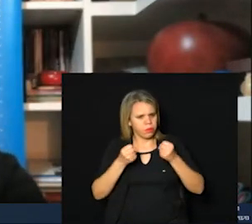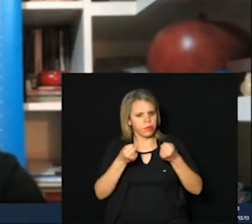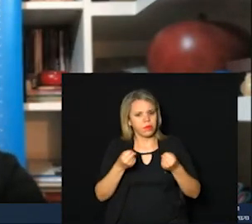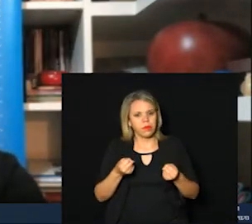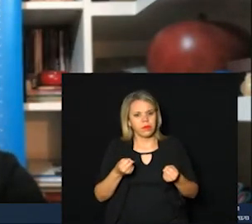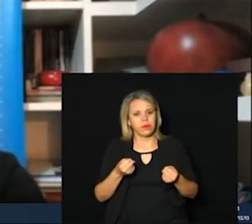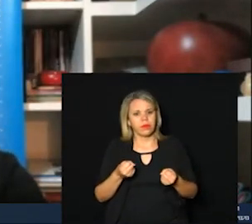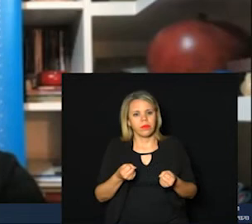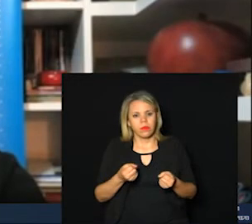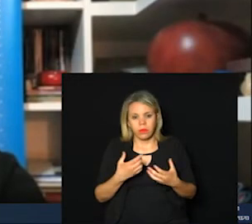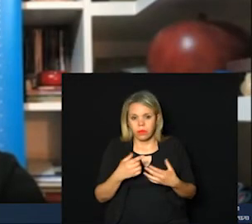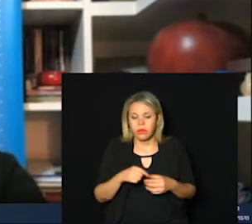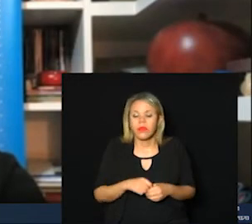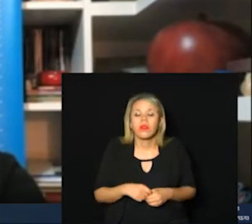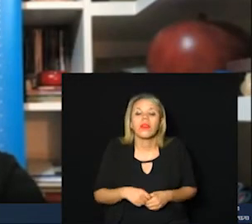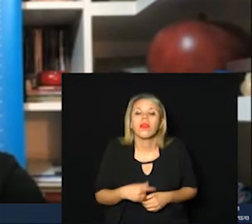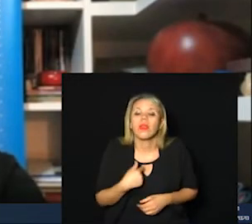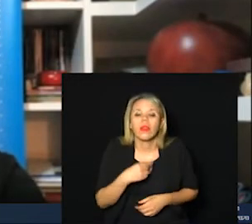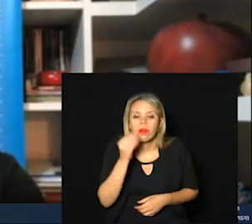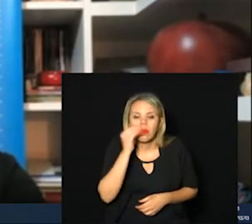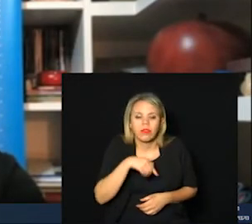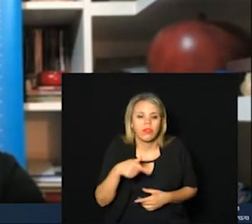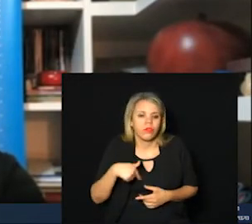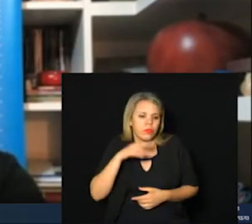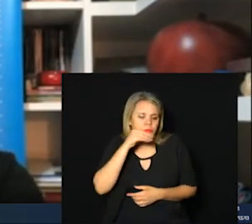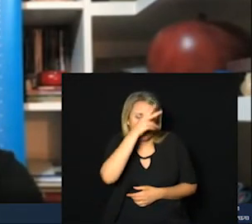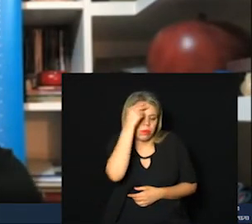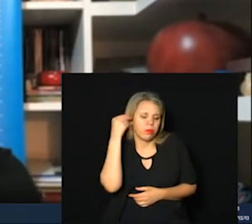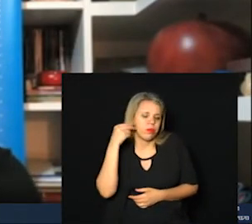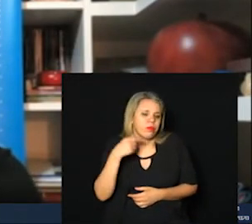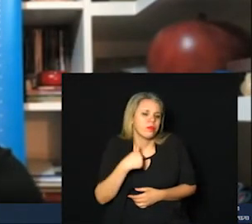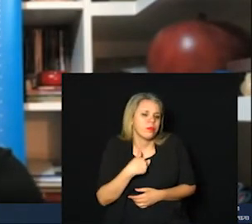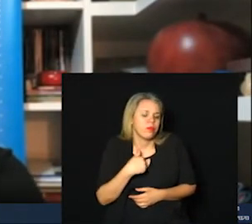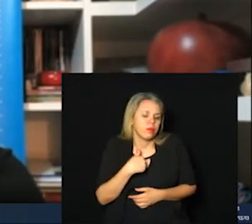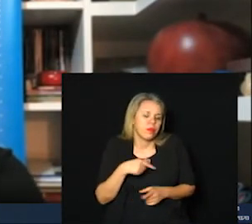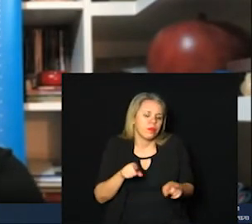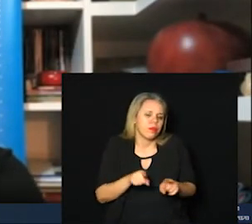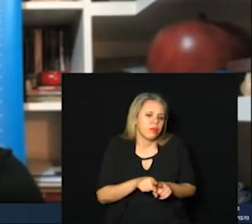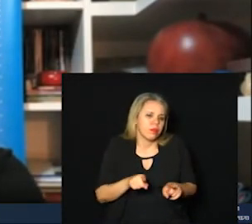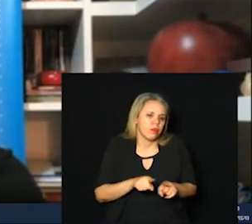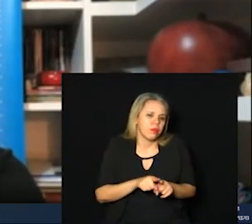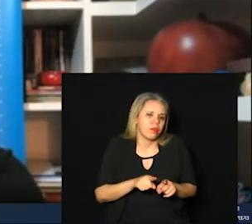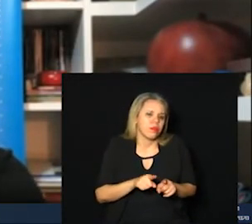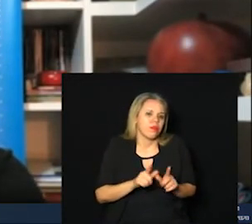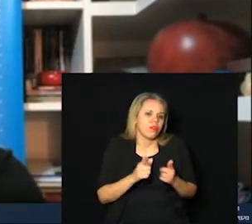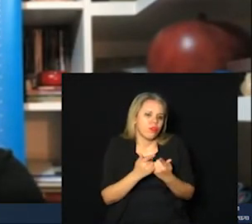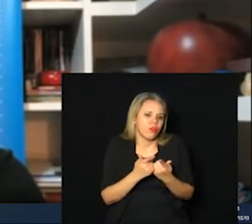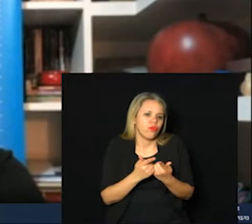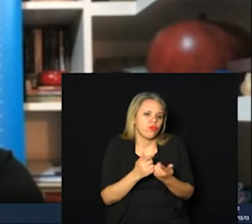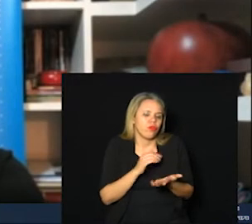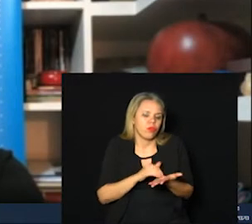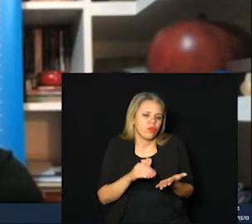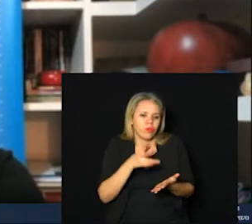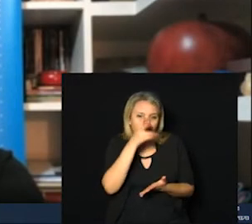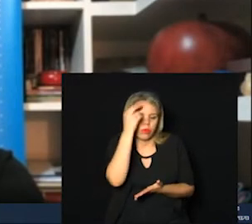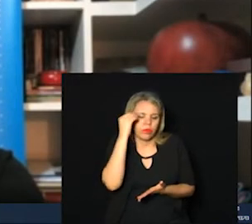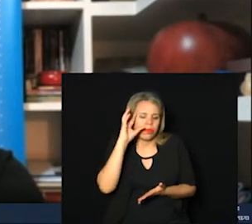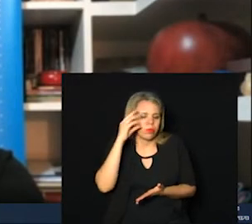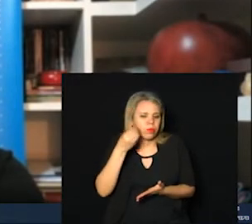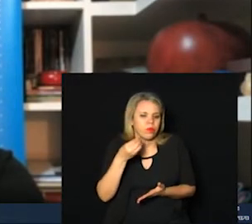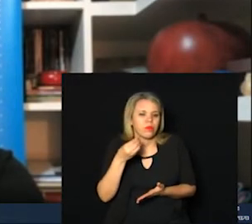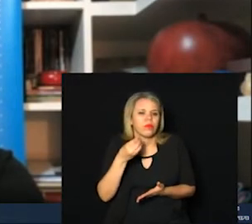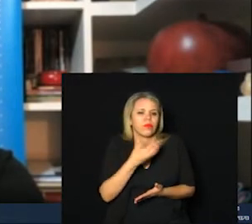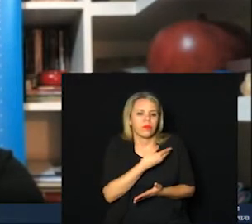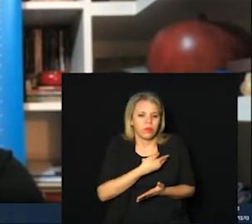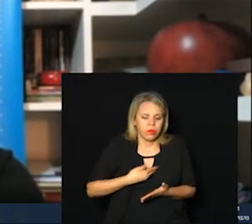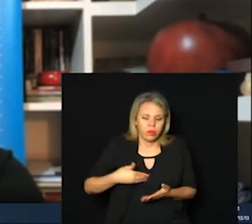eu não abro mão disso, por ser servidora pública, mas também por ser gestora pública, e entender que o Estado ele